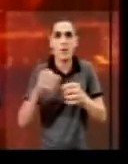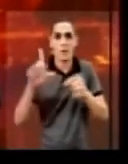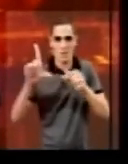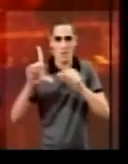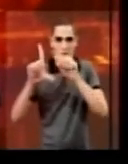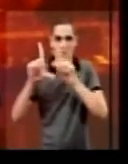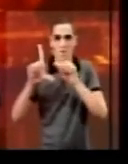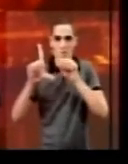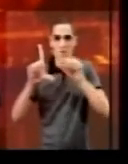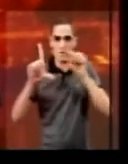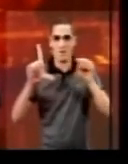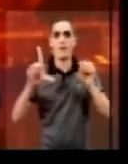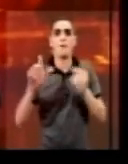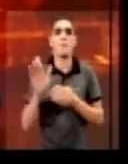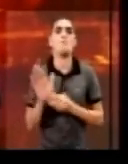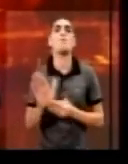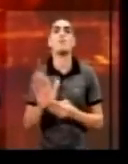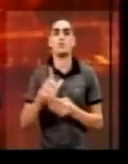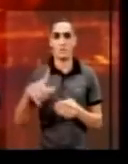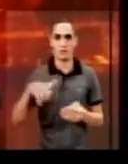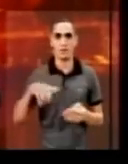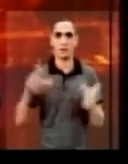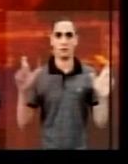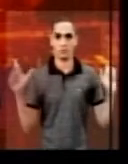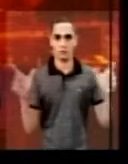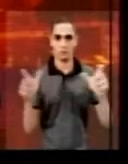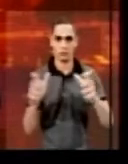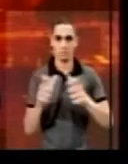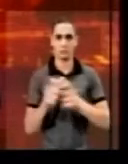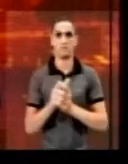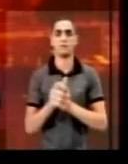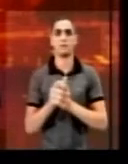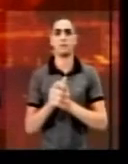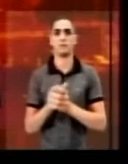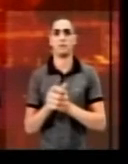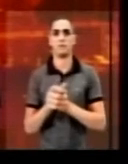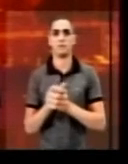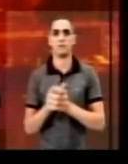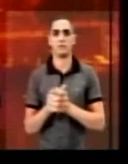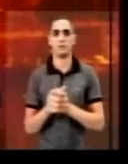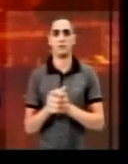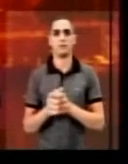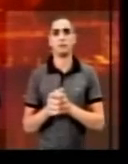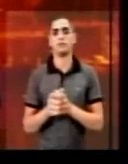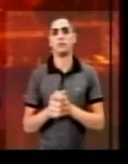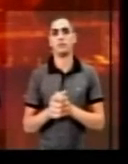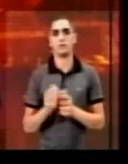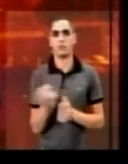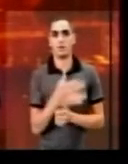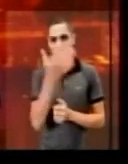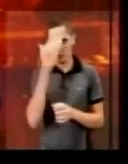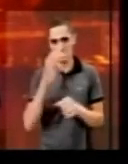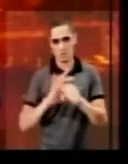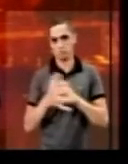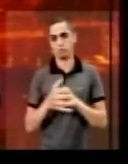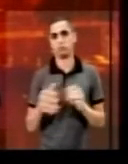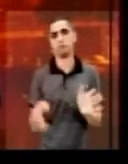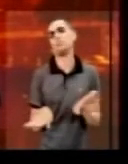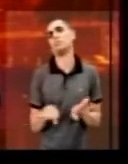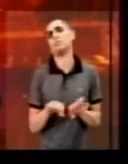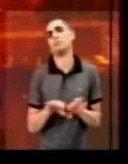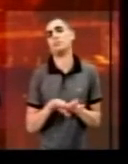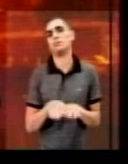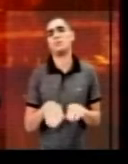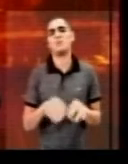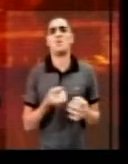uma queda de casos novos, né? E tanto